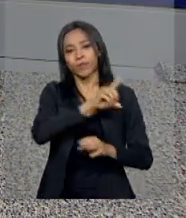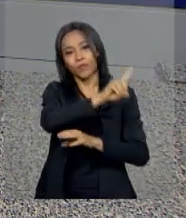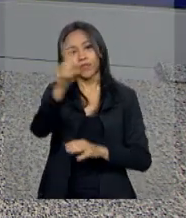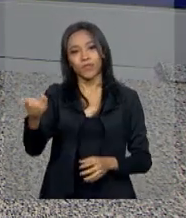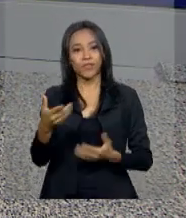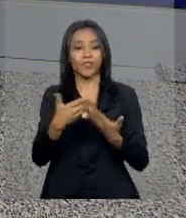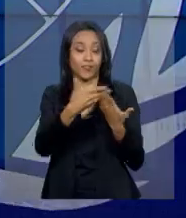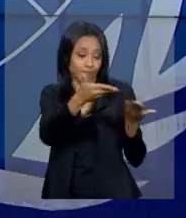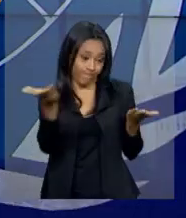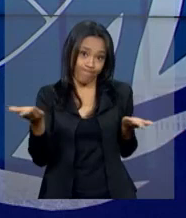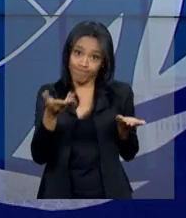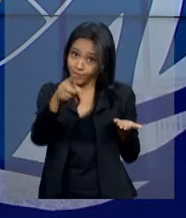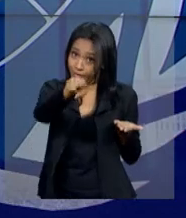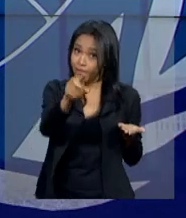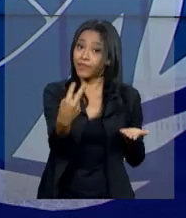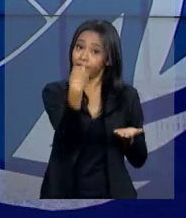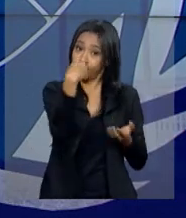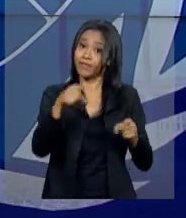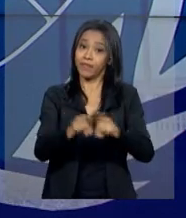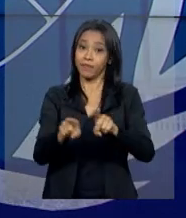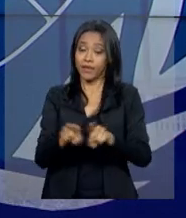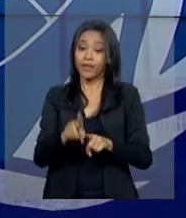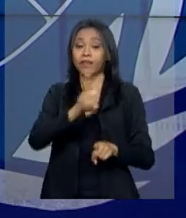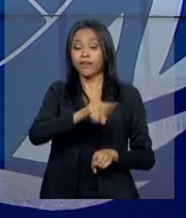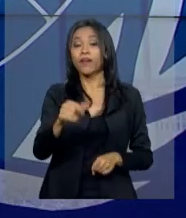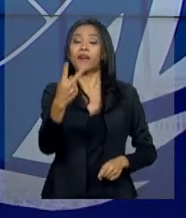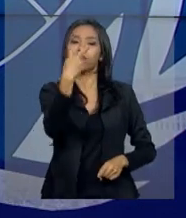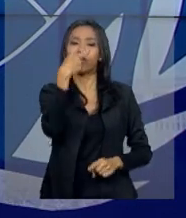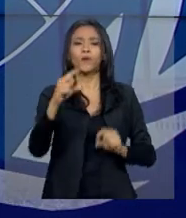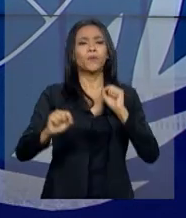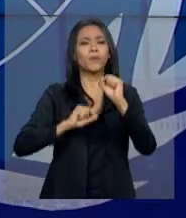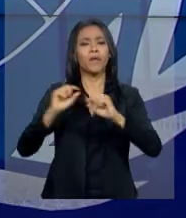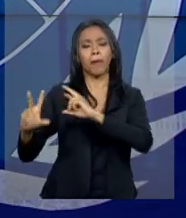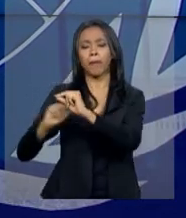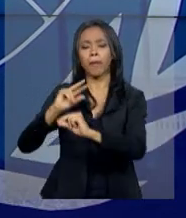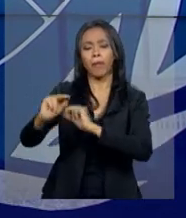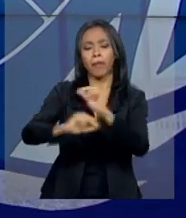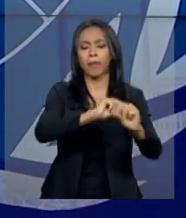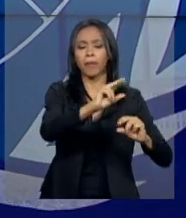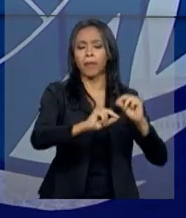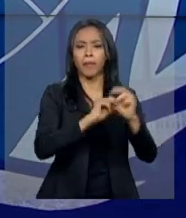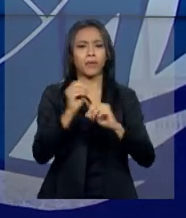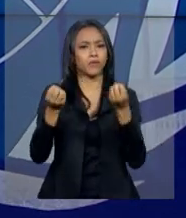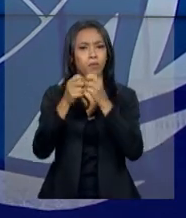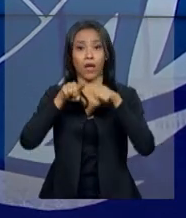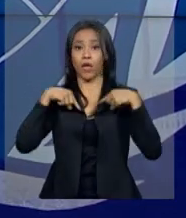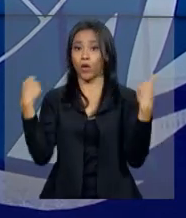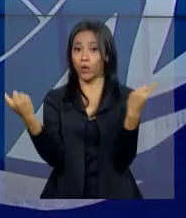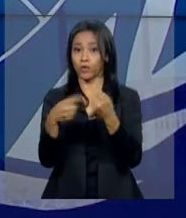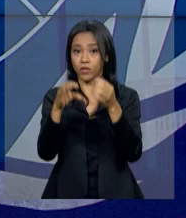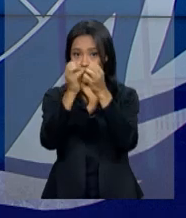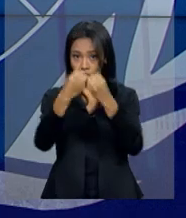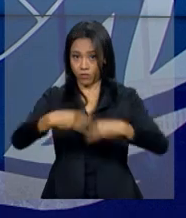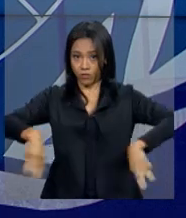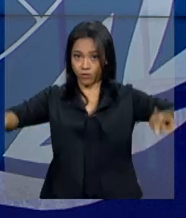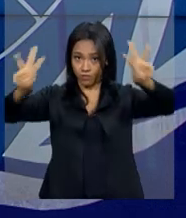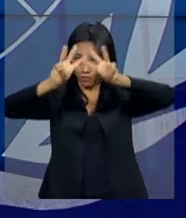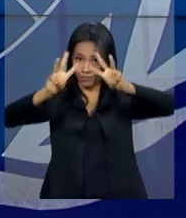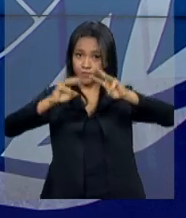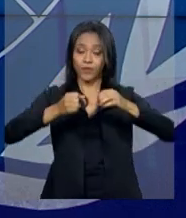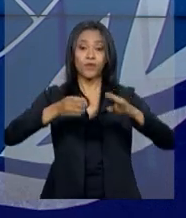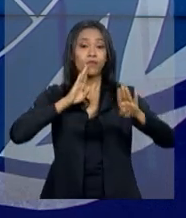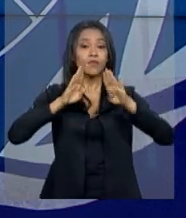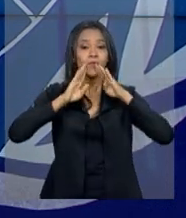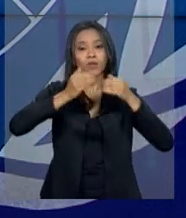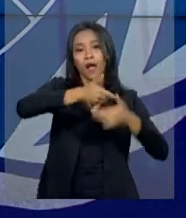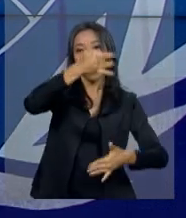Paulo. Bom dia, Thaísa. Bom dia para você que nos assiste e vai acompanhar o que as pessoas estão falando sobre a Assembleia da ONU nas redes sociais do Brasil e do mundo. Você